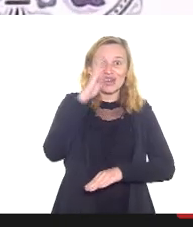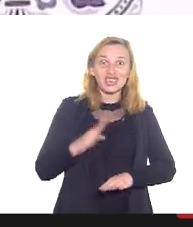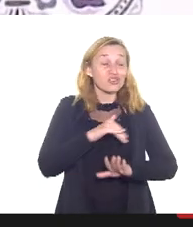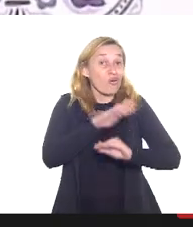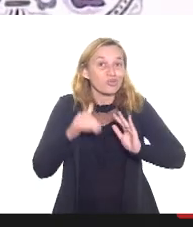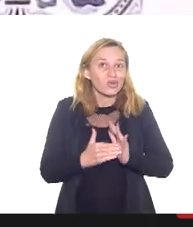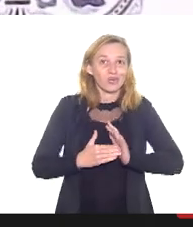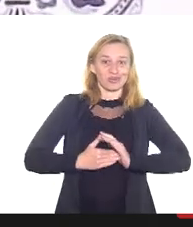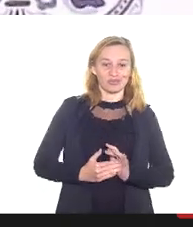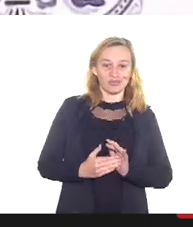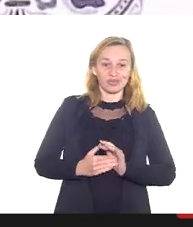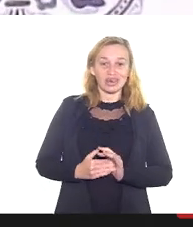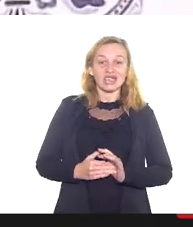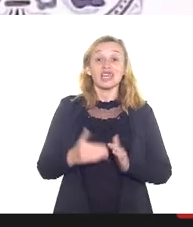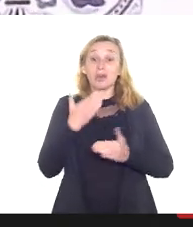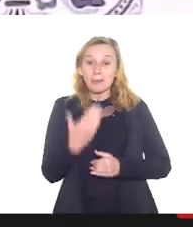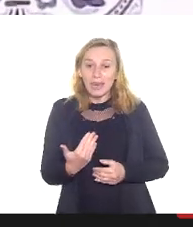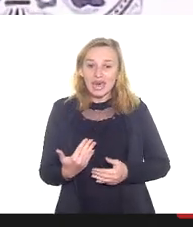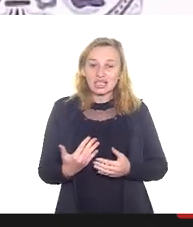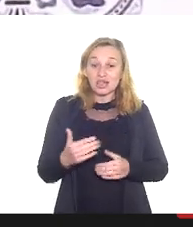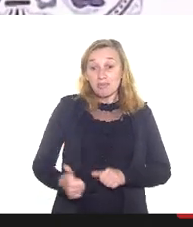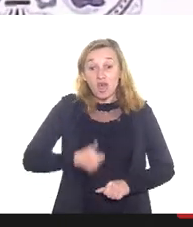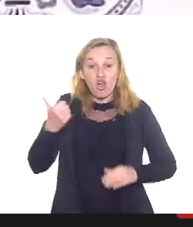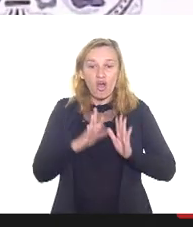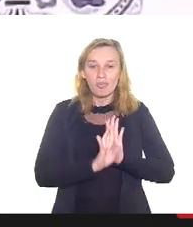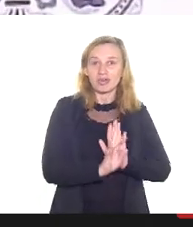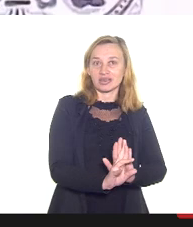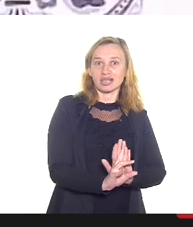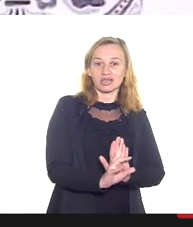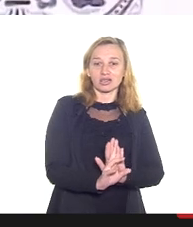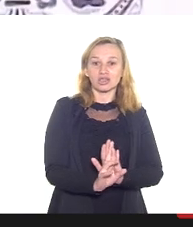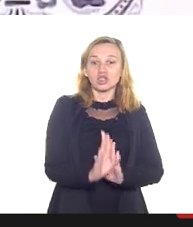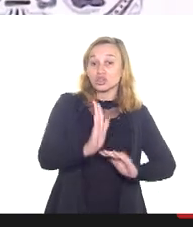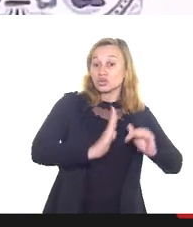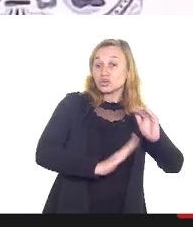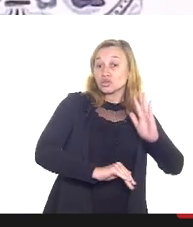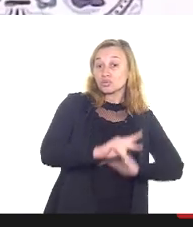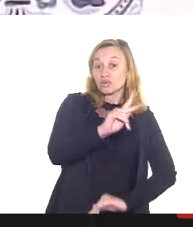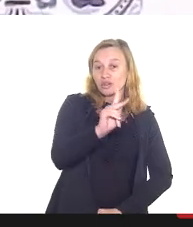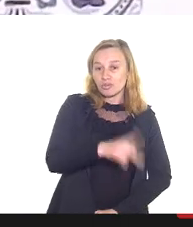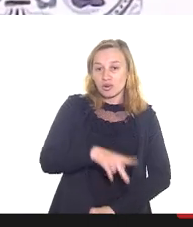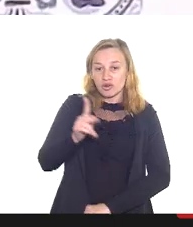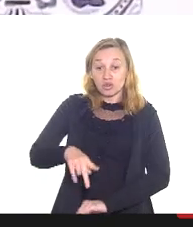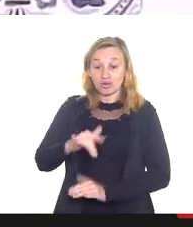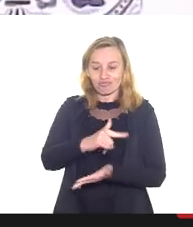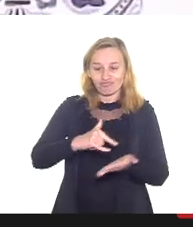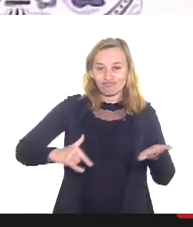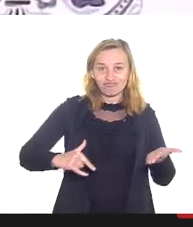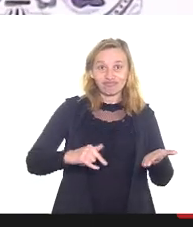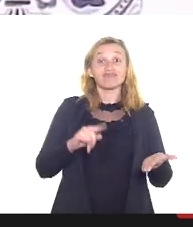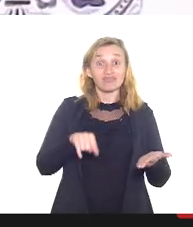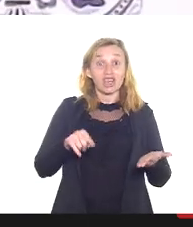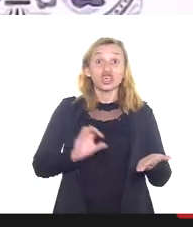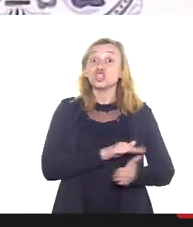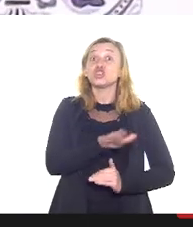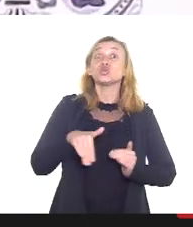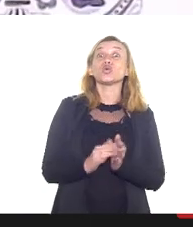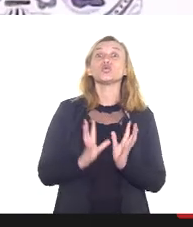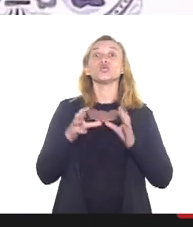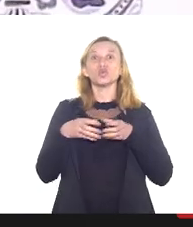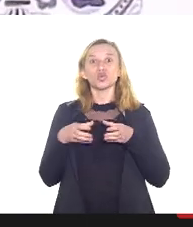como um todo. Então, a gente solicita uma melhor representatividade dos professores nesse documento, né, de toda a